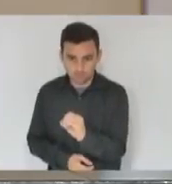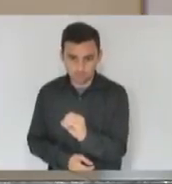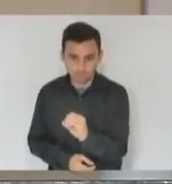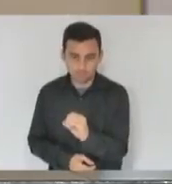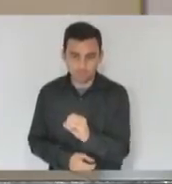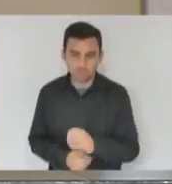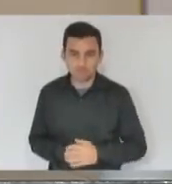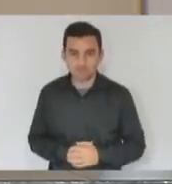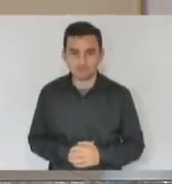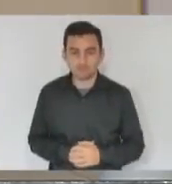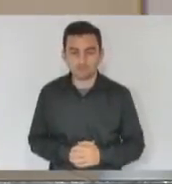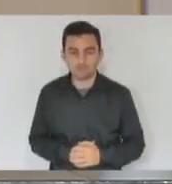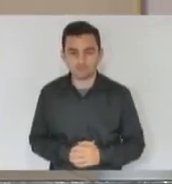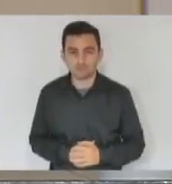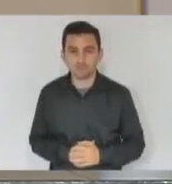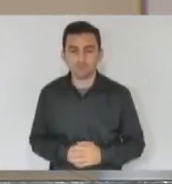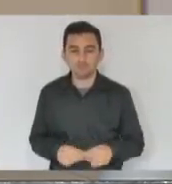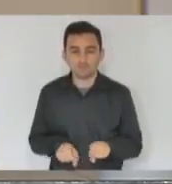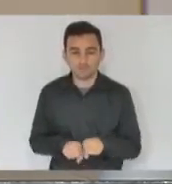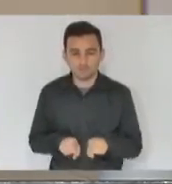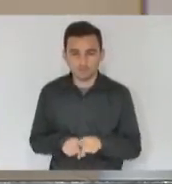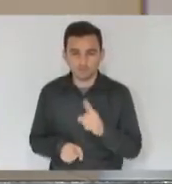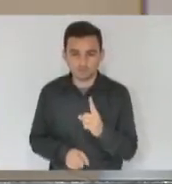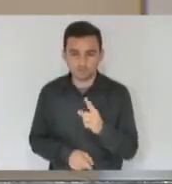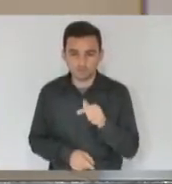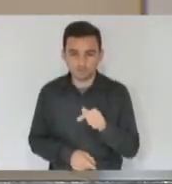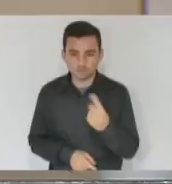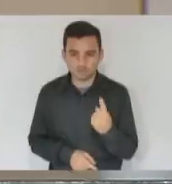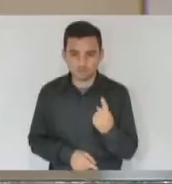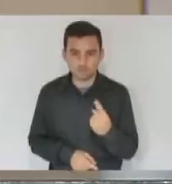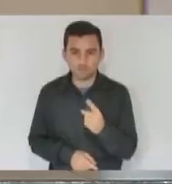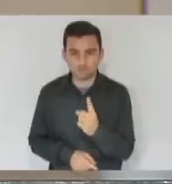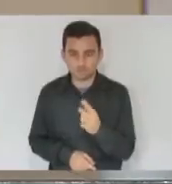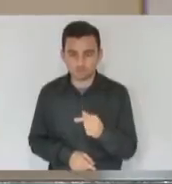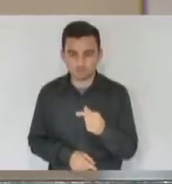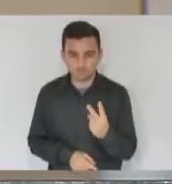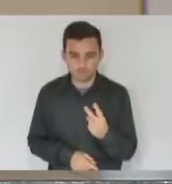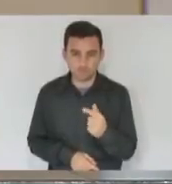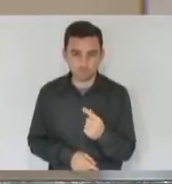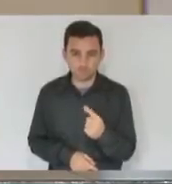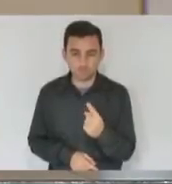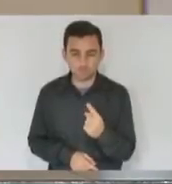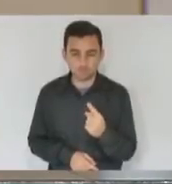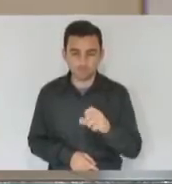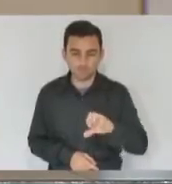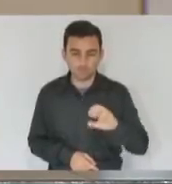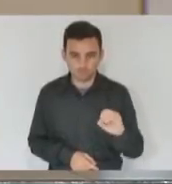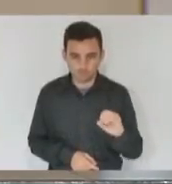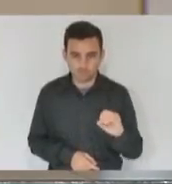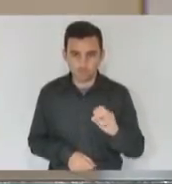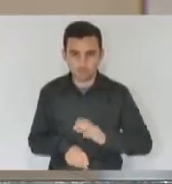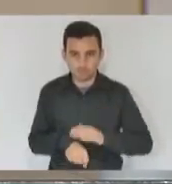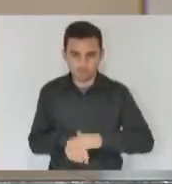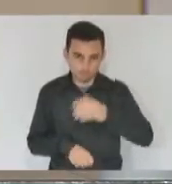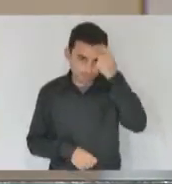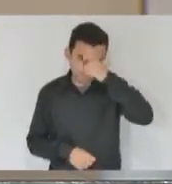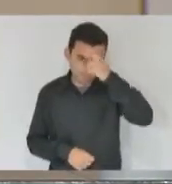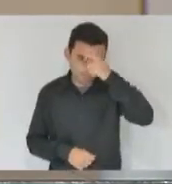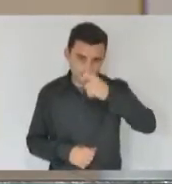Schuster. Requerimento 171, 172, 189 e 190, autor deputado Maurício